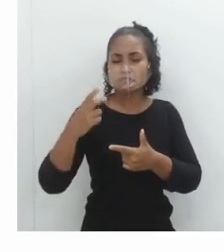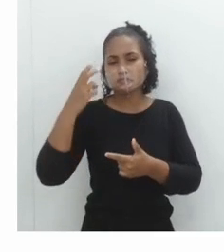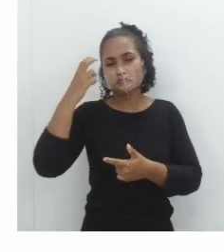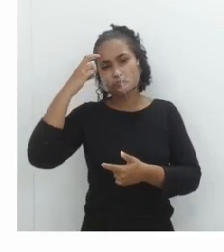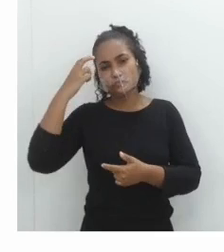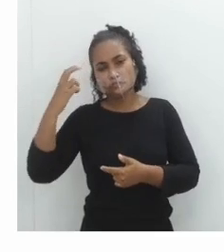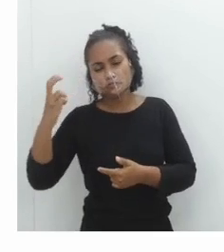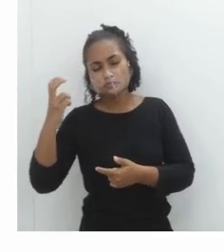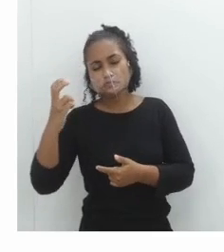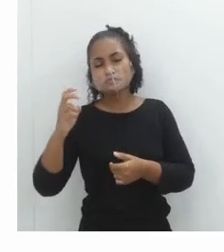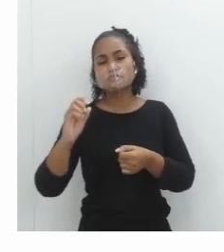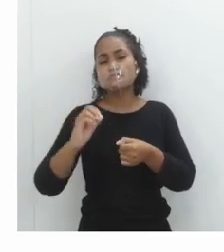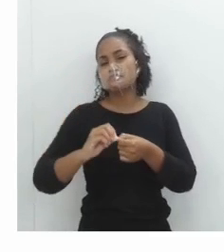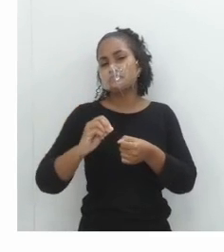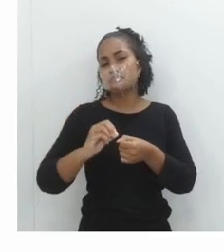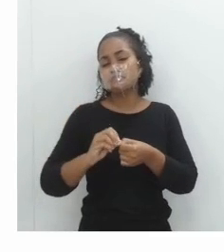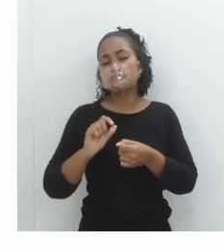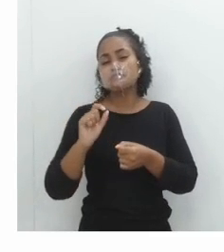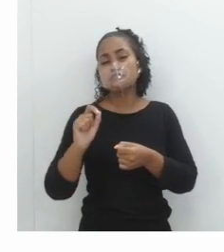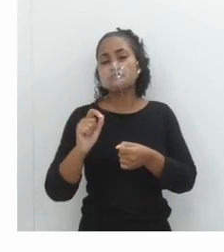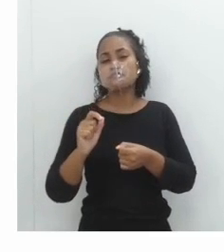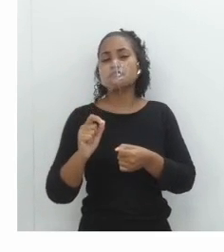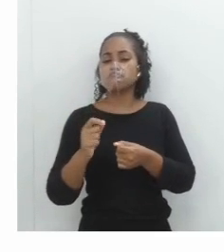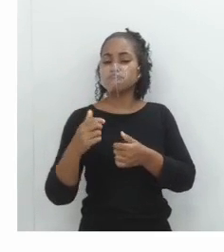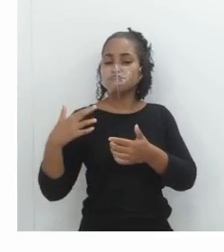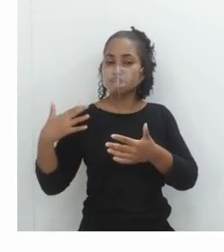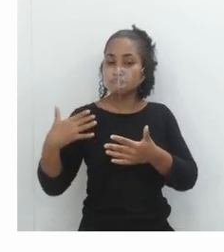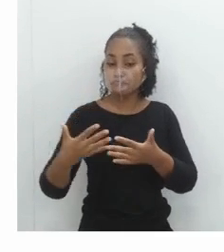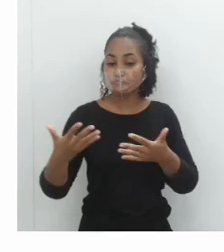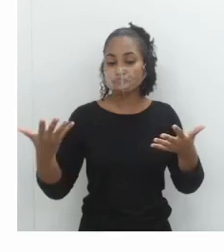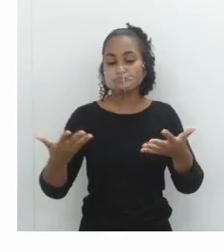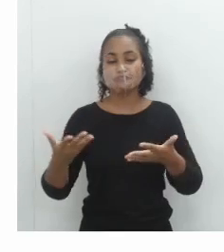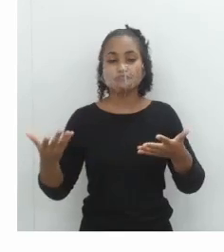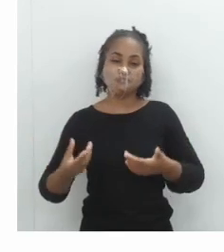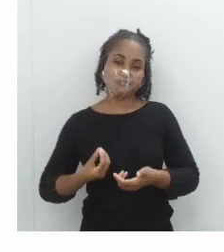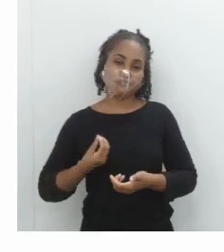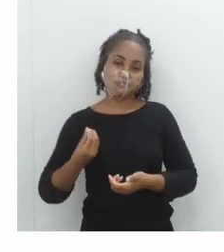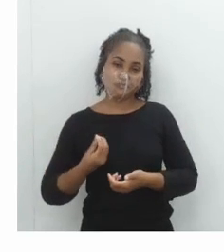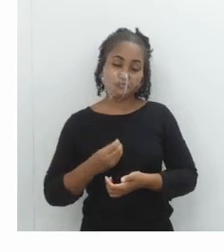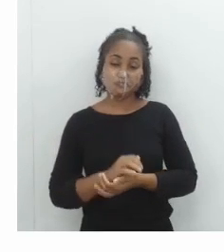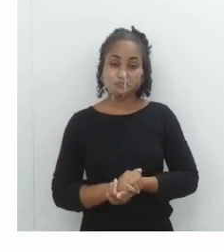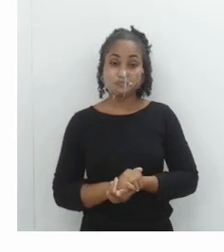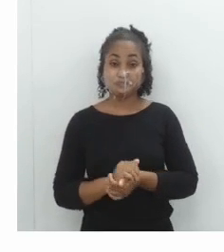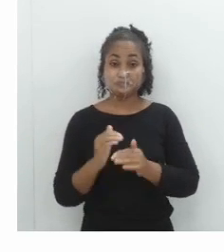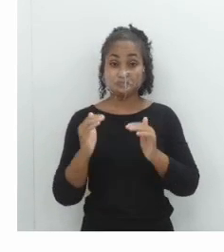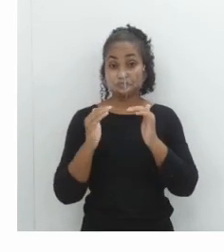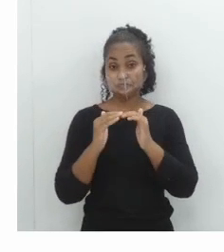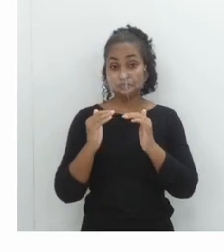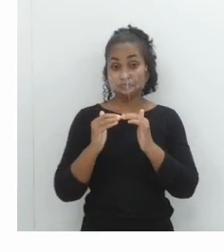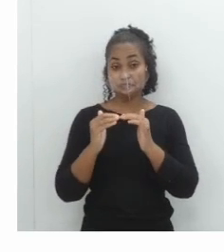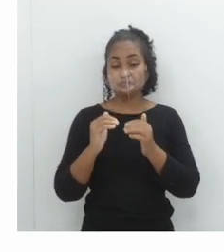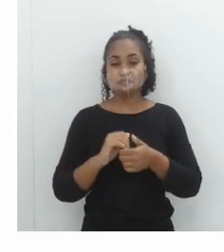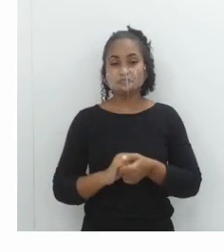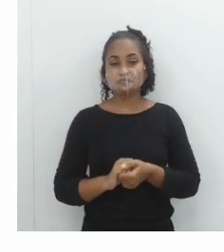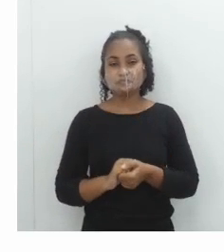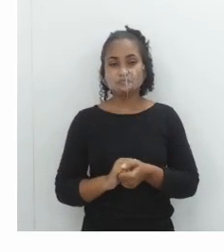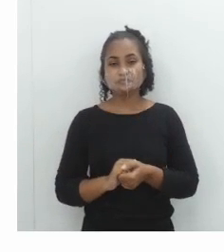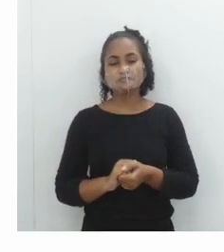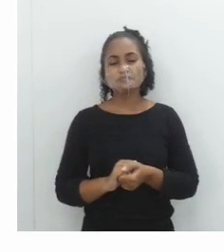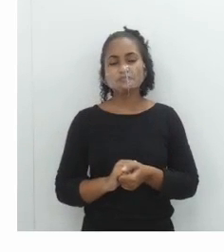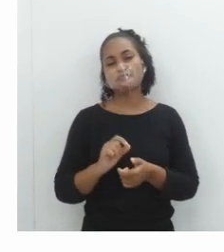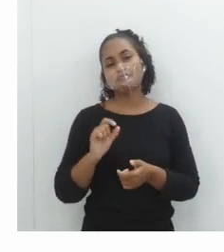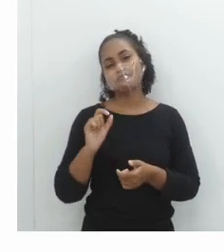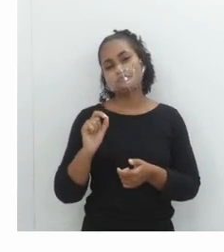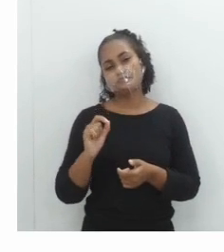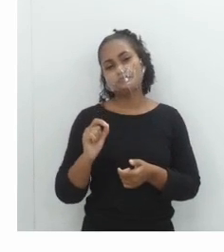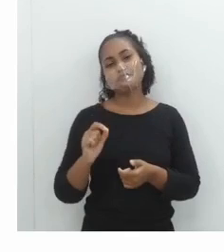cultura, para ver o que a gente vai fazer eles perpassarem hoje, né? Que é de acordo com o que